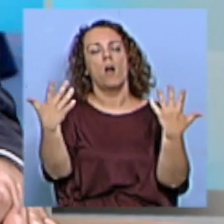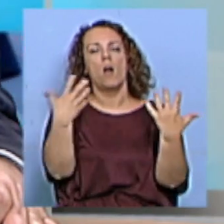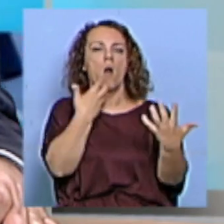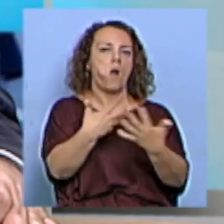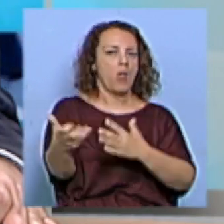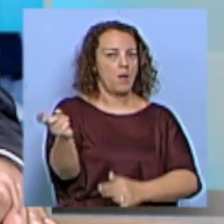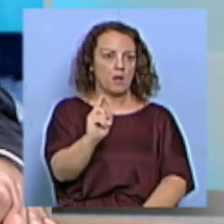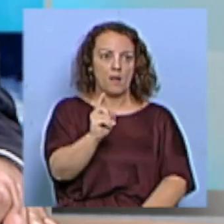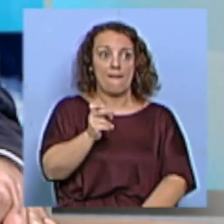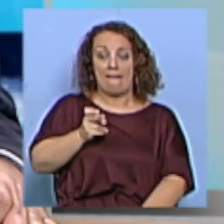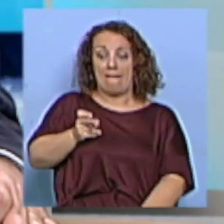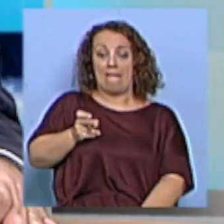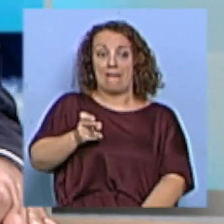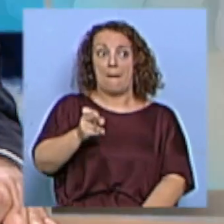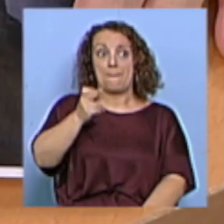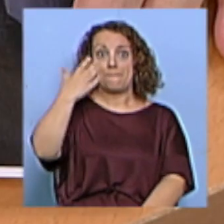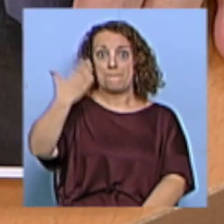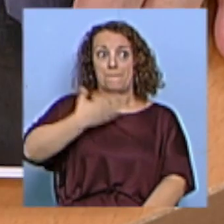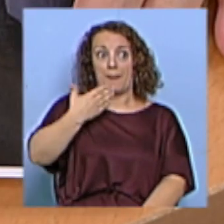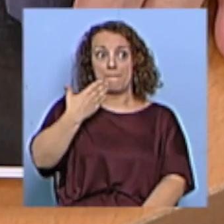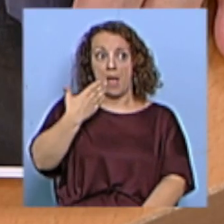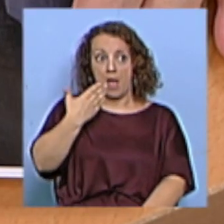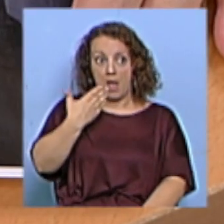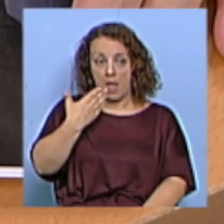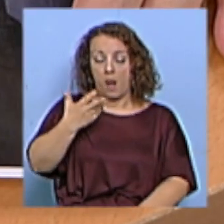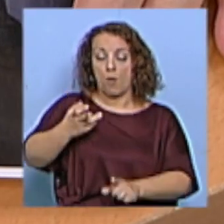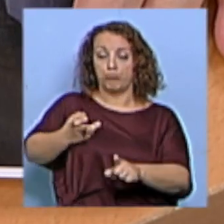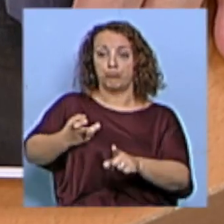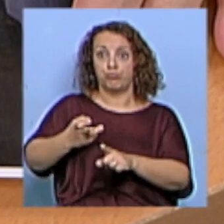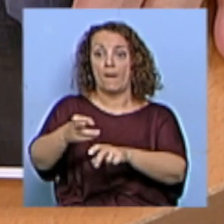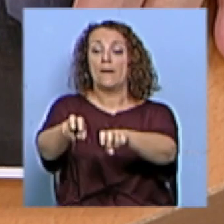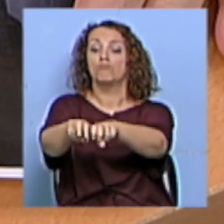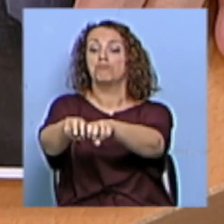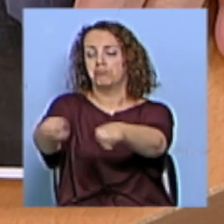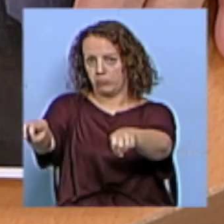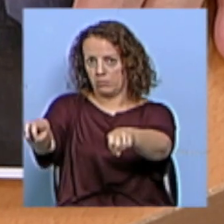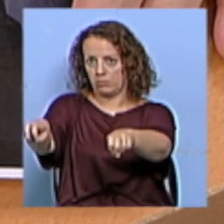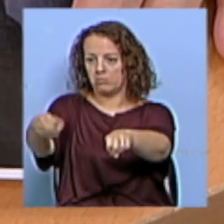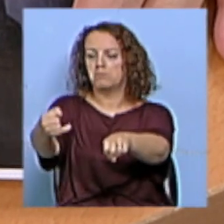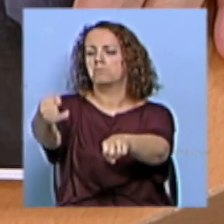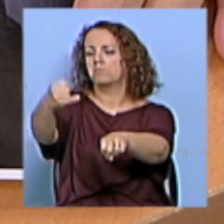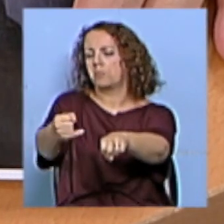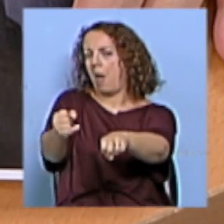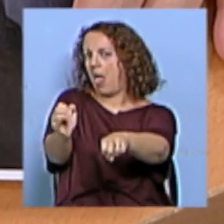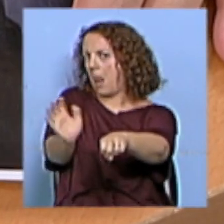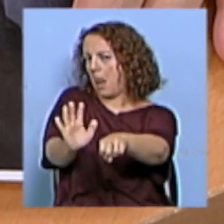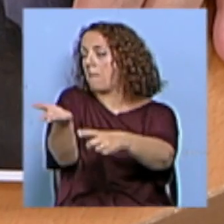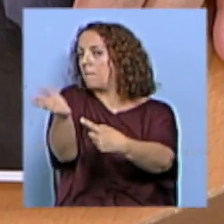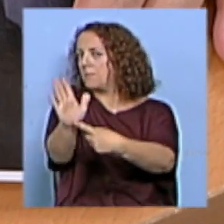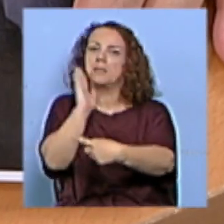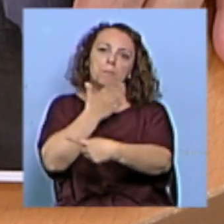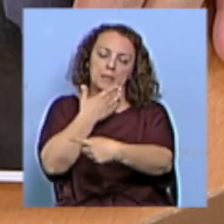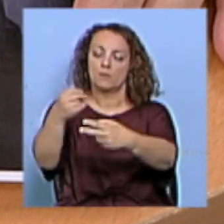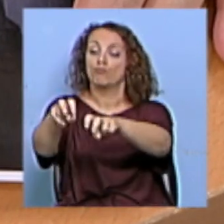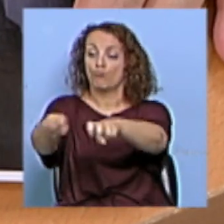e sentam-se primeiro esta fila. Uma fila de intervalo, eventualmente ou não. Depende. Senta esta